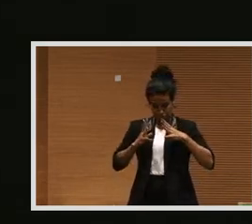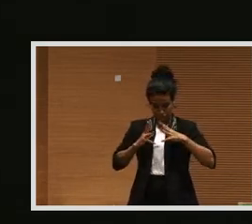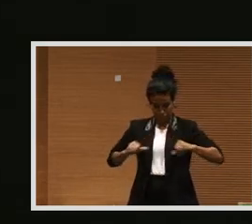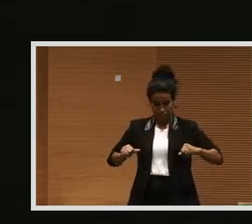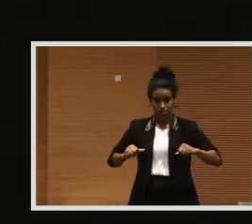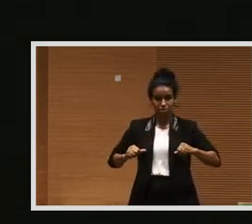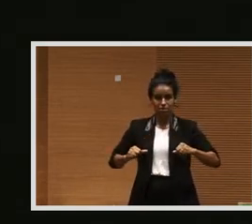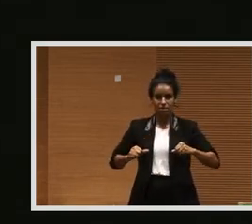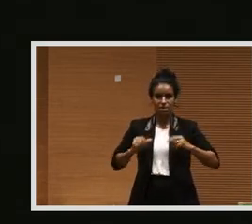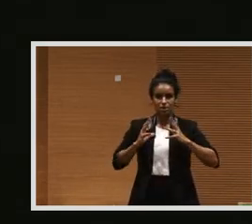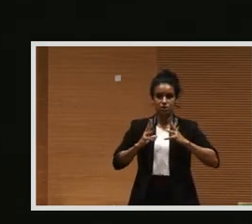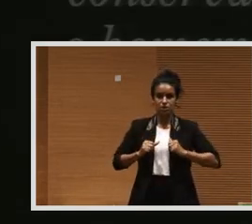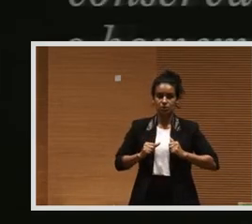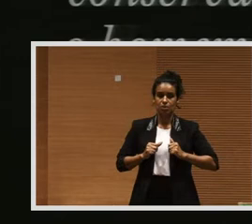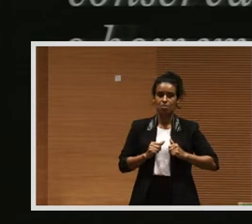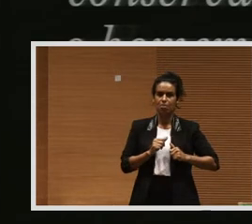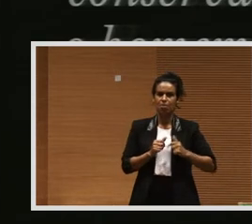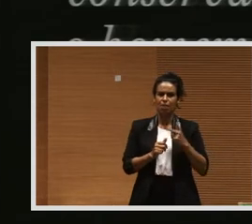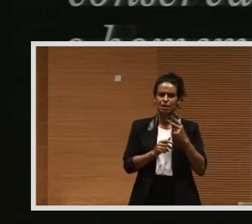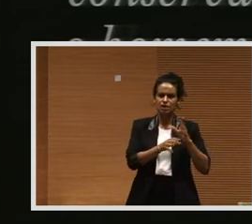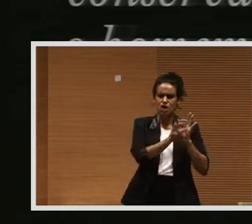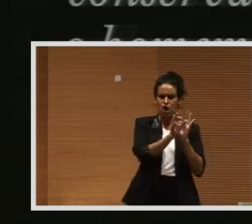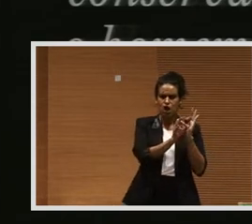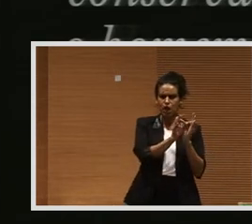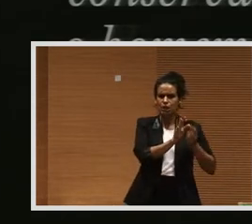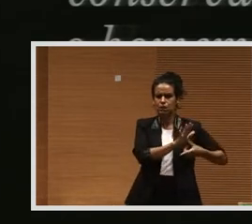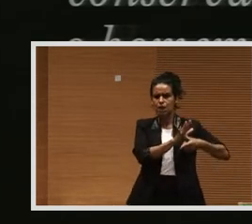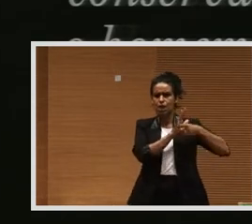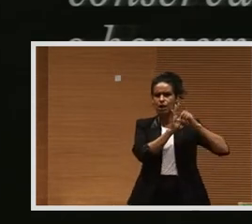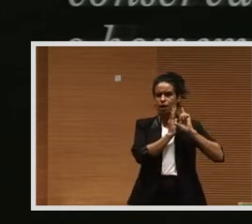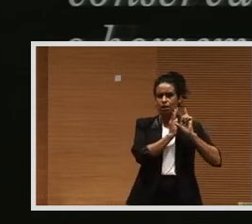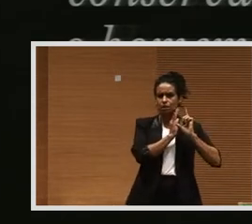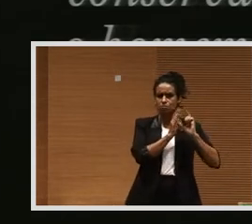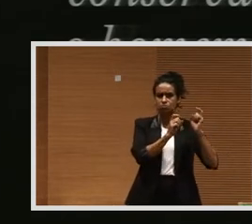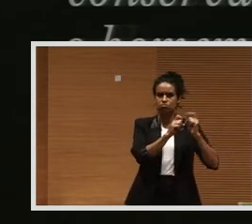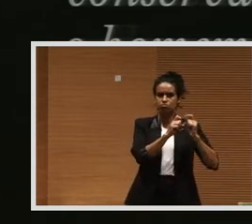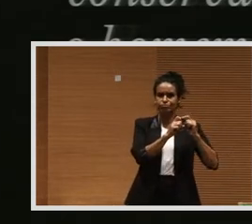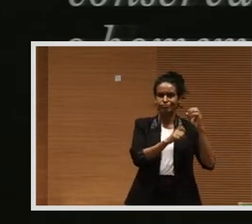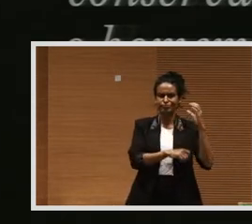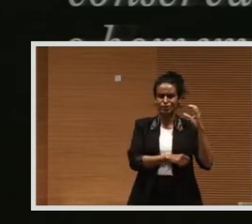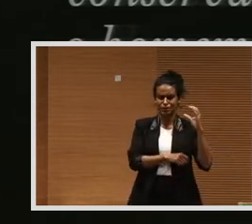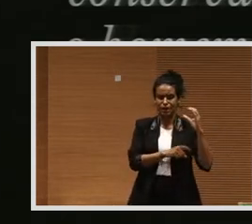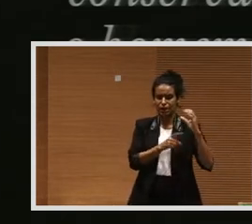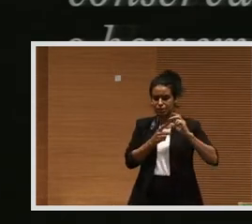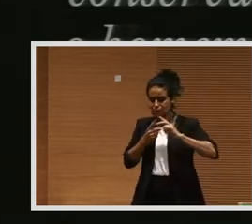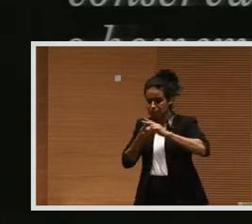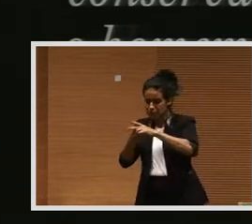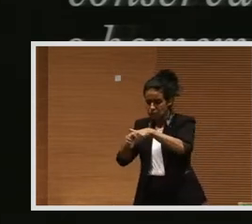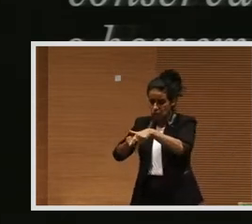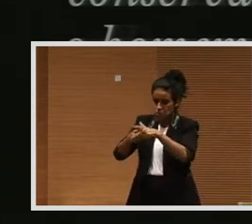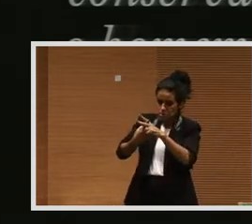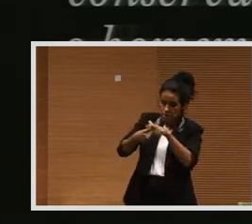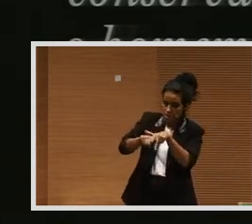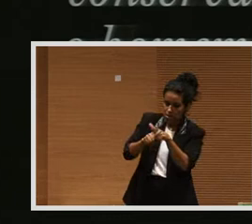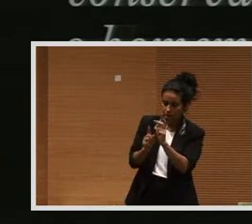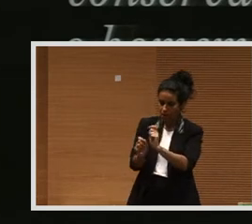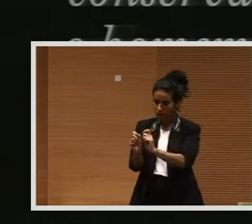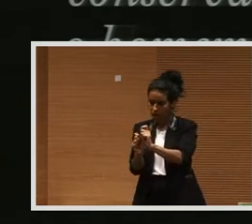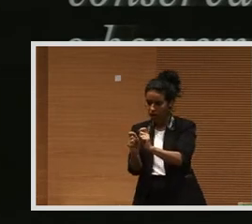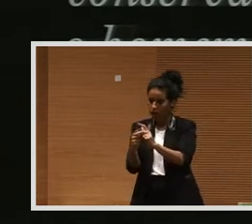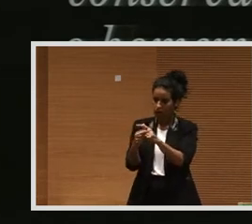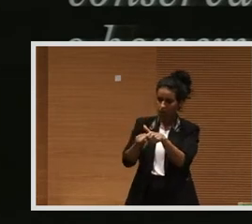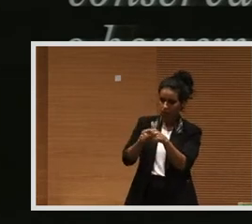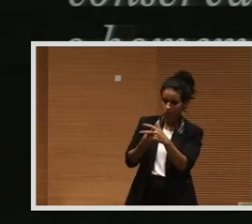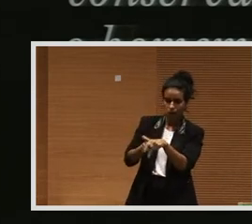isso e se organiza para isso. E que a medicina se torna uma oficina de reparos e manutenção destinada